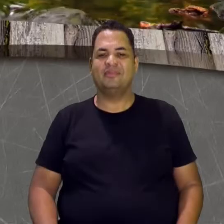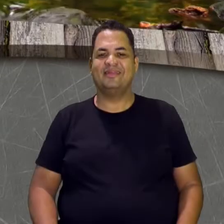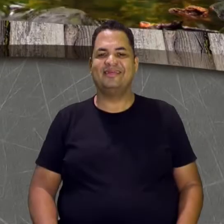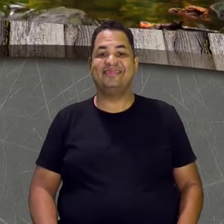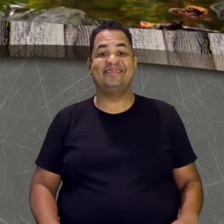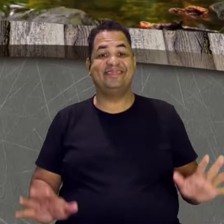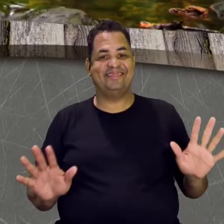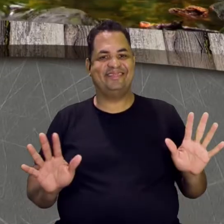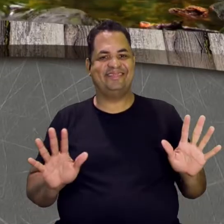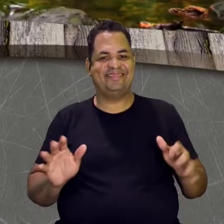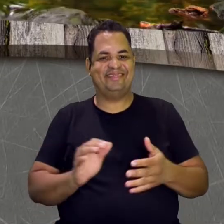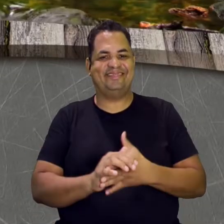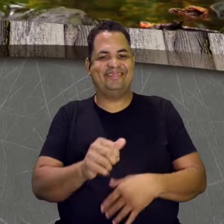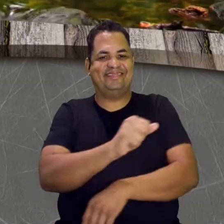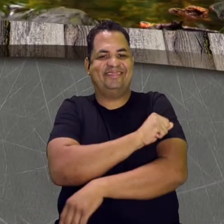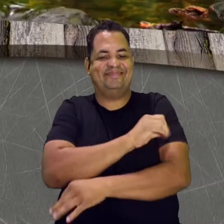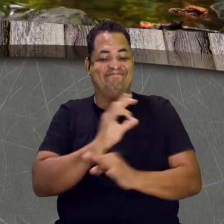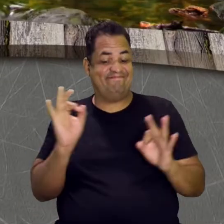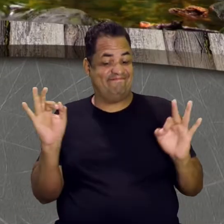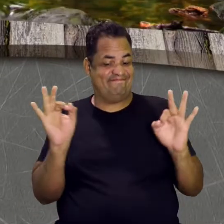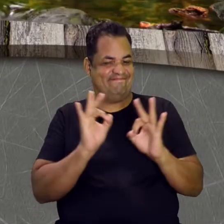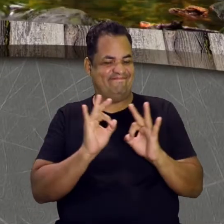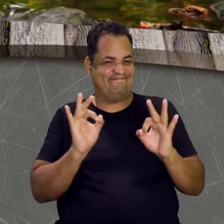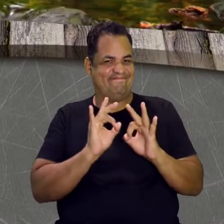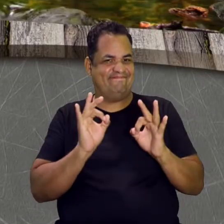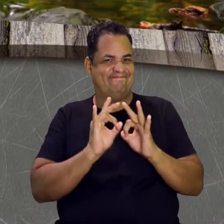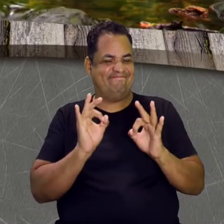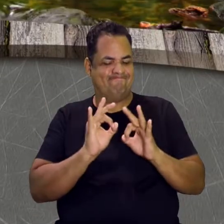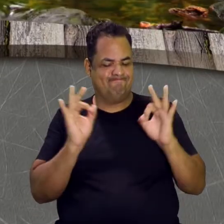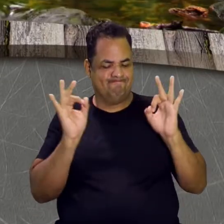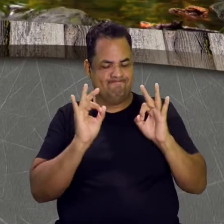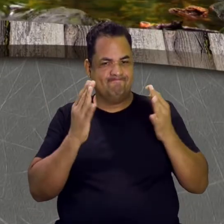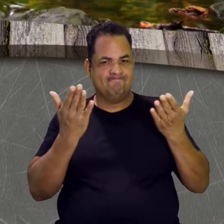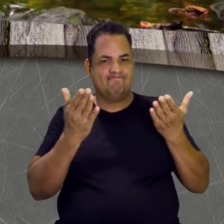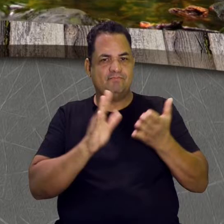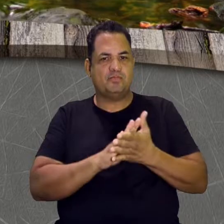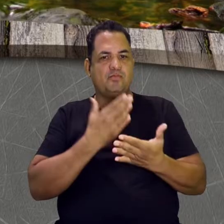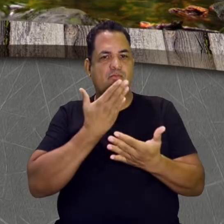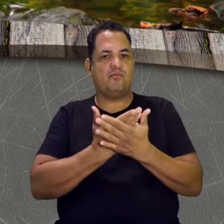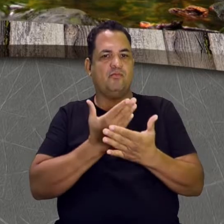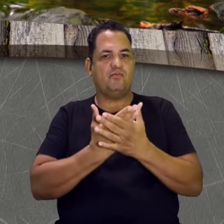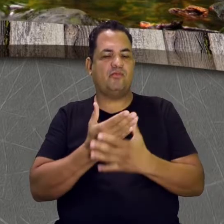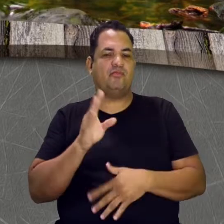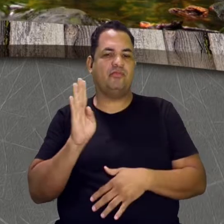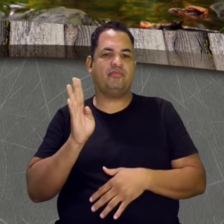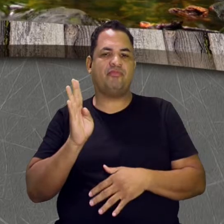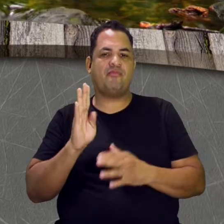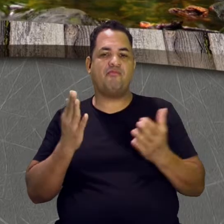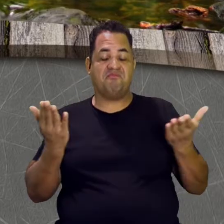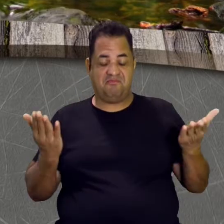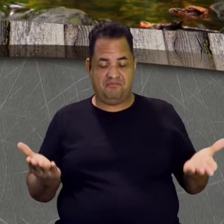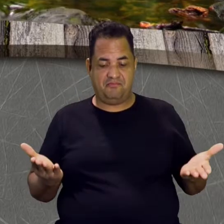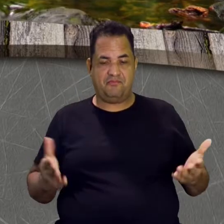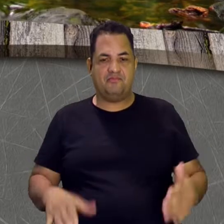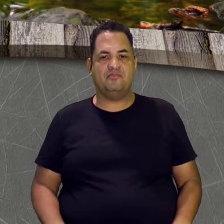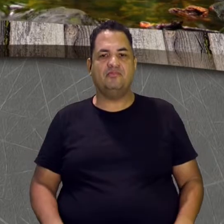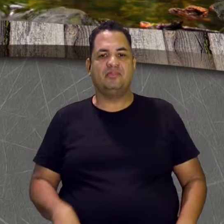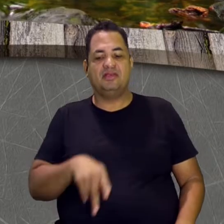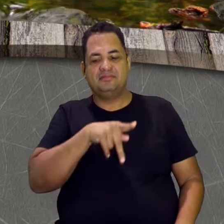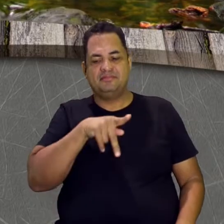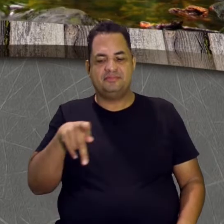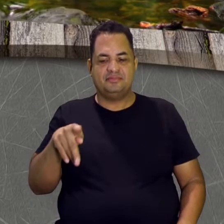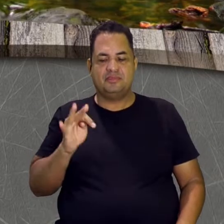E aí, galera, prontíssimos, afiadíssimos para mais uma aula de biologia? É isso aí,